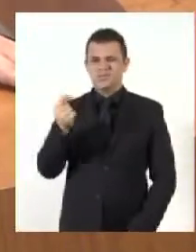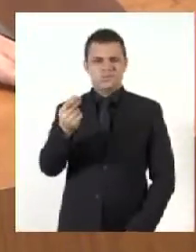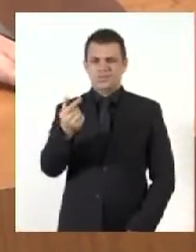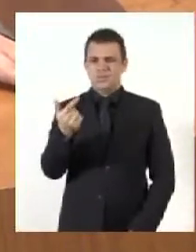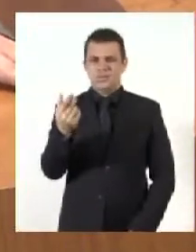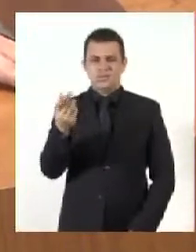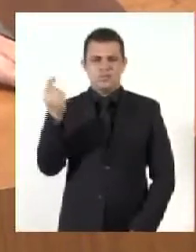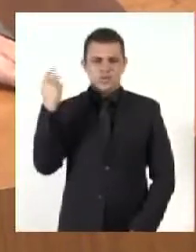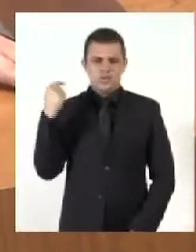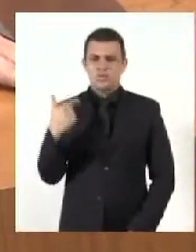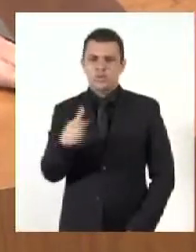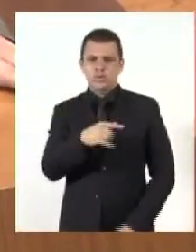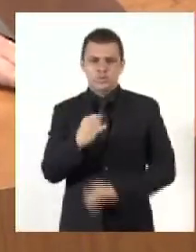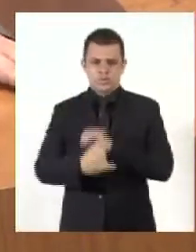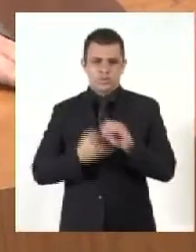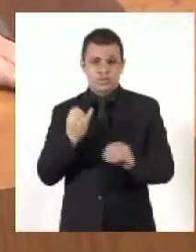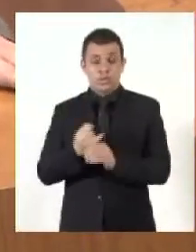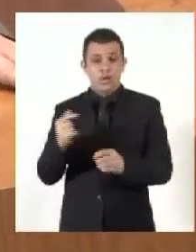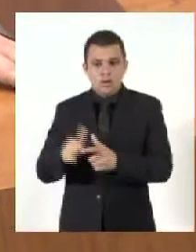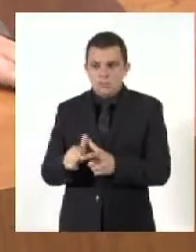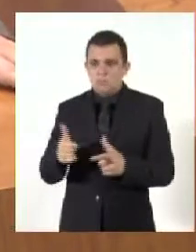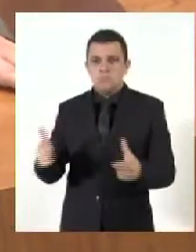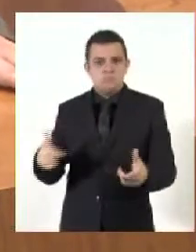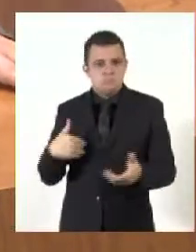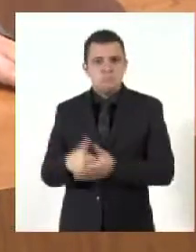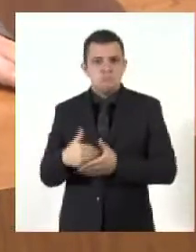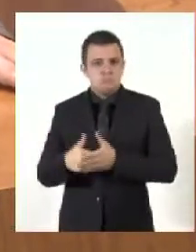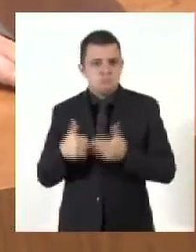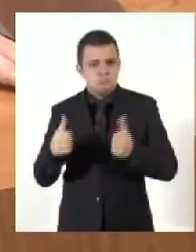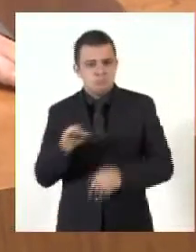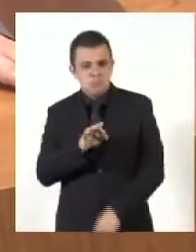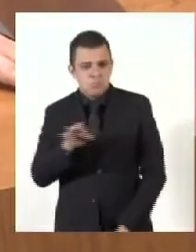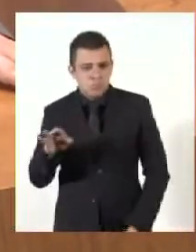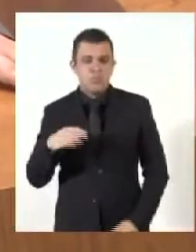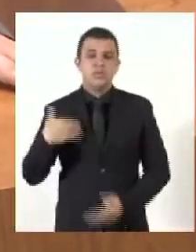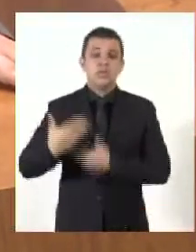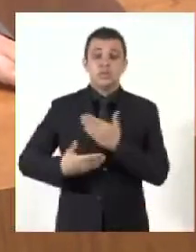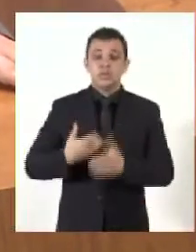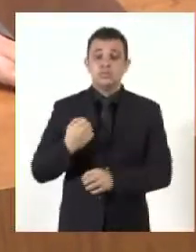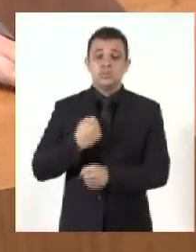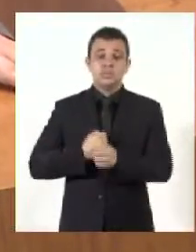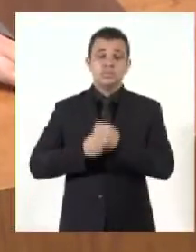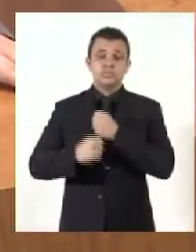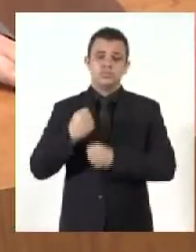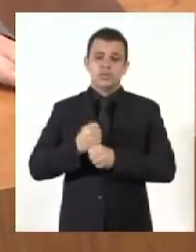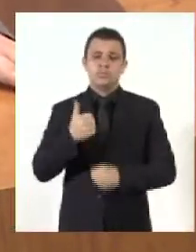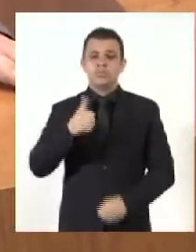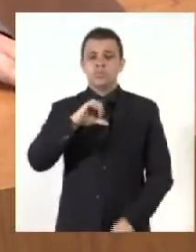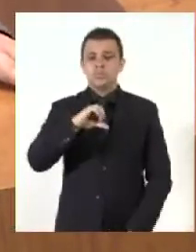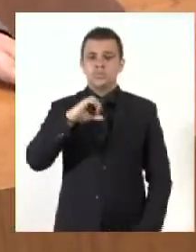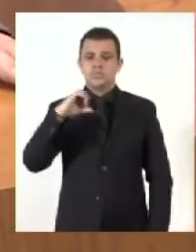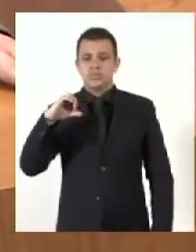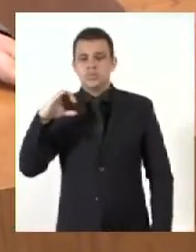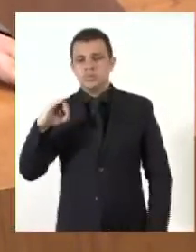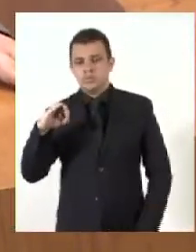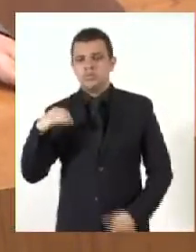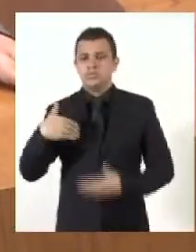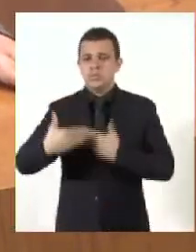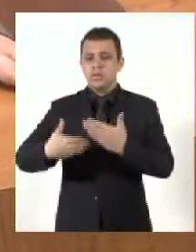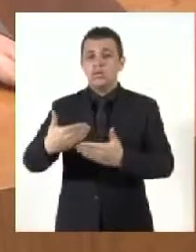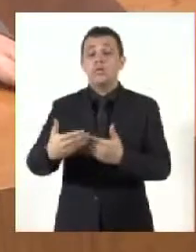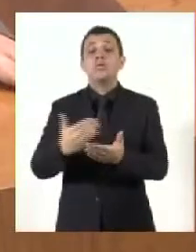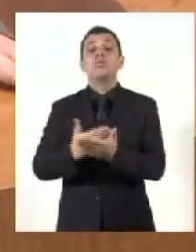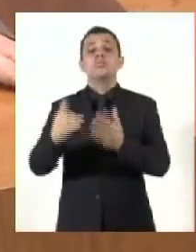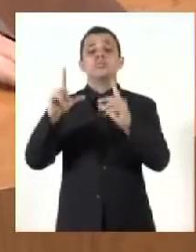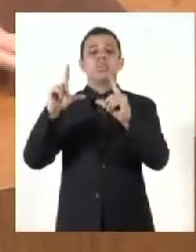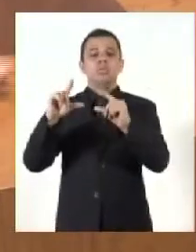ideia. Desde meados dos anos 90, entretanto, nossos grandes clubes começaram a deixar de ser conhecidos, começaram a